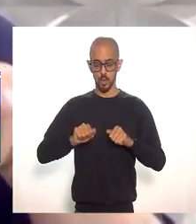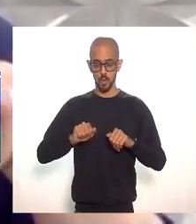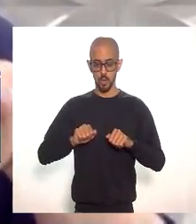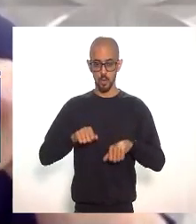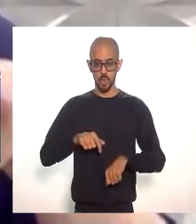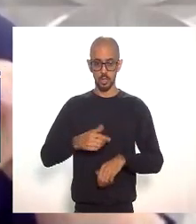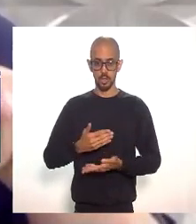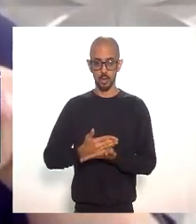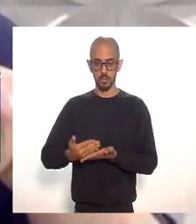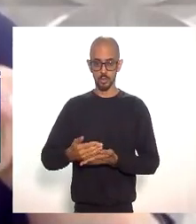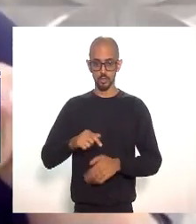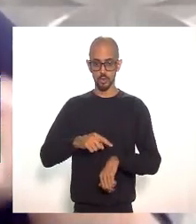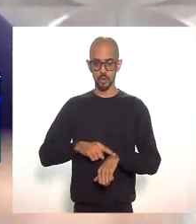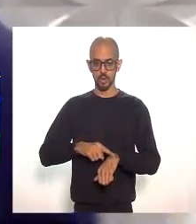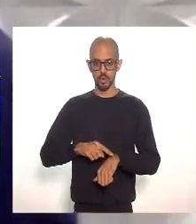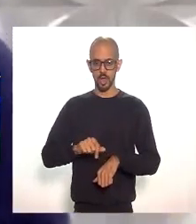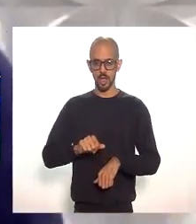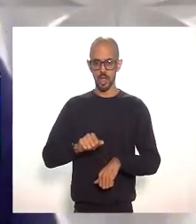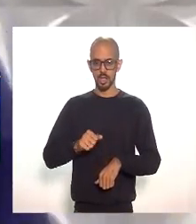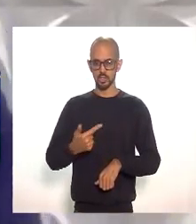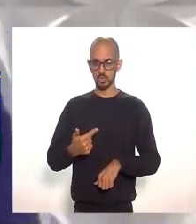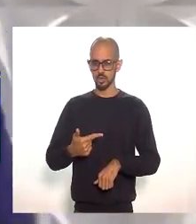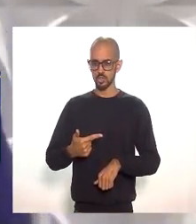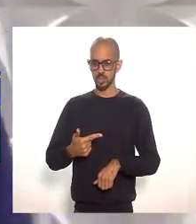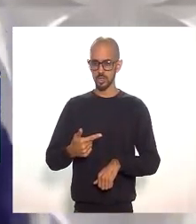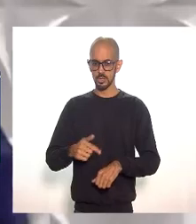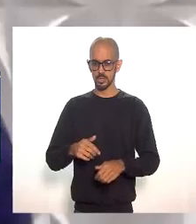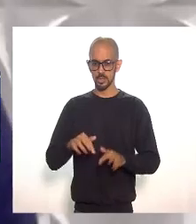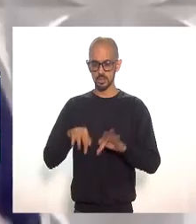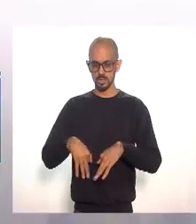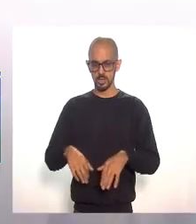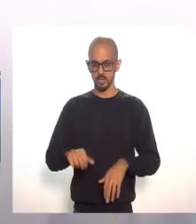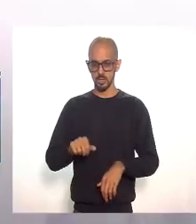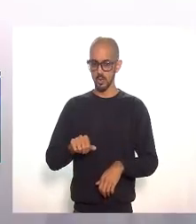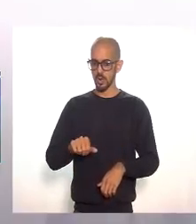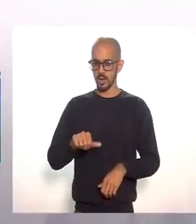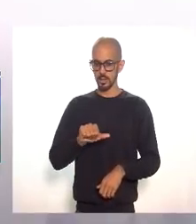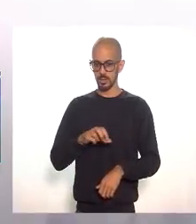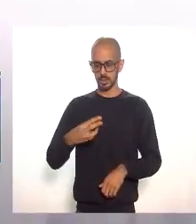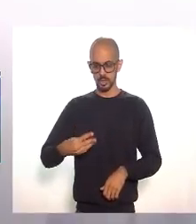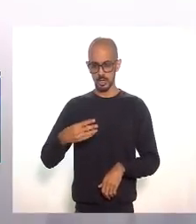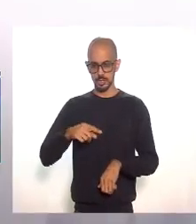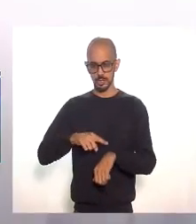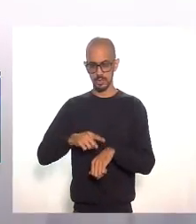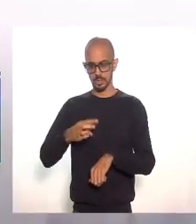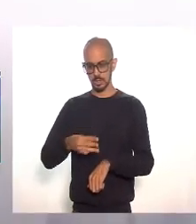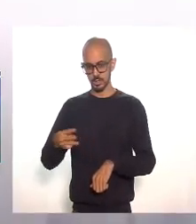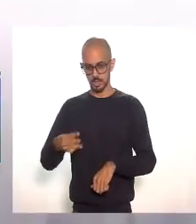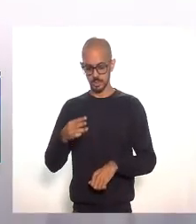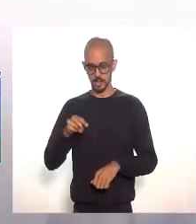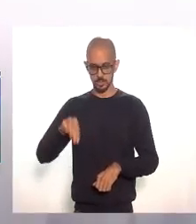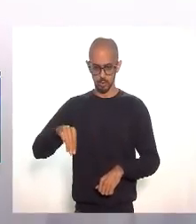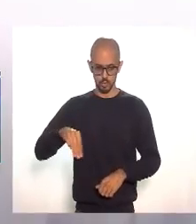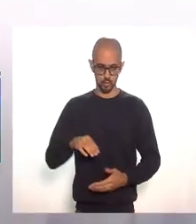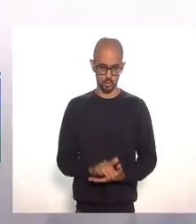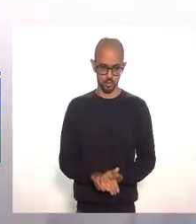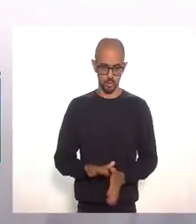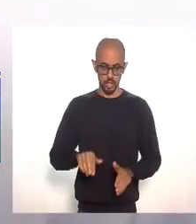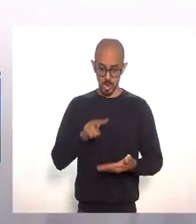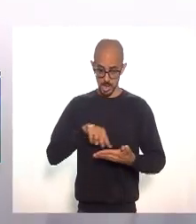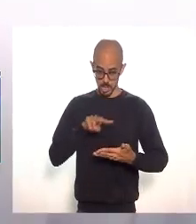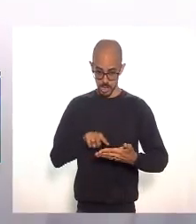às 13 horas e 33 minutos. Lida e aprovada a ata, passa a